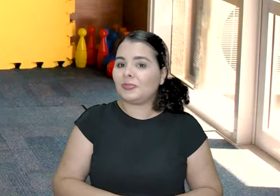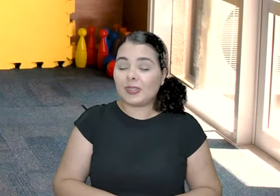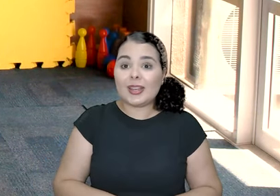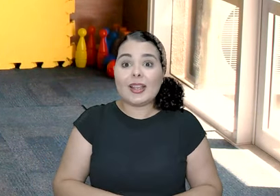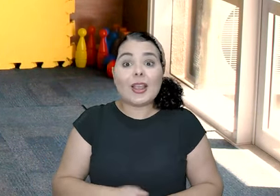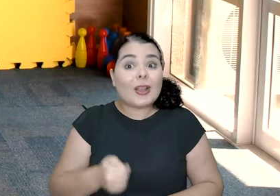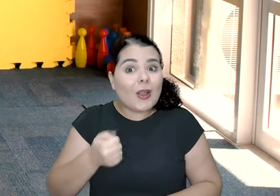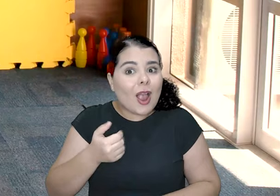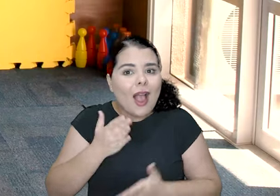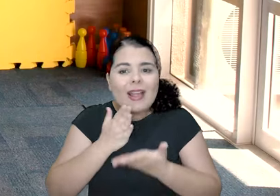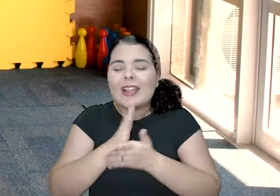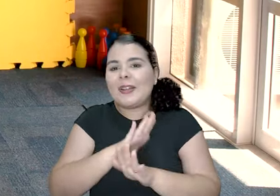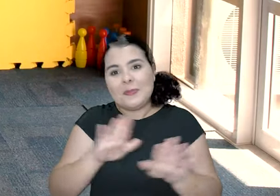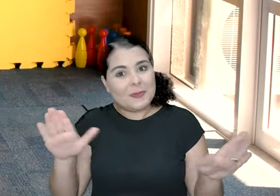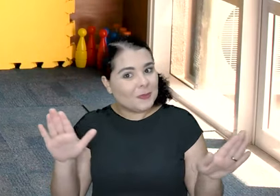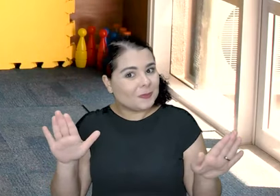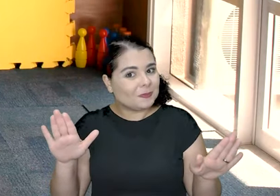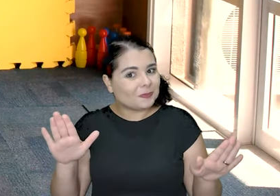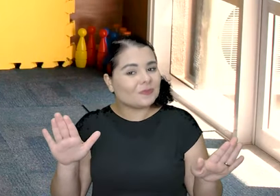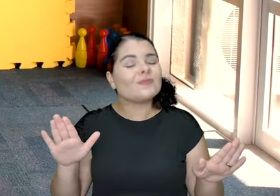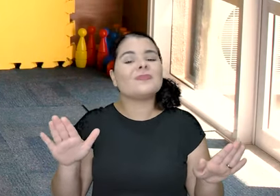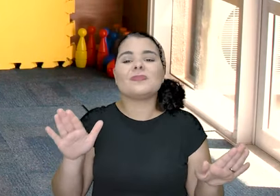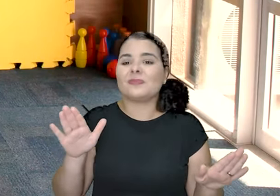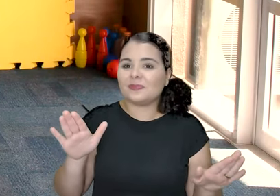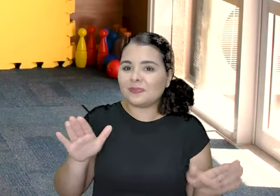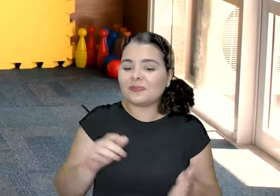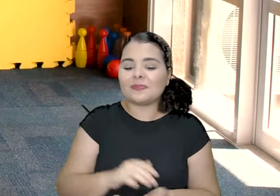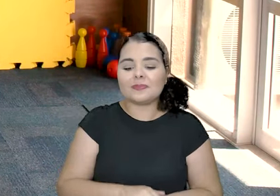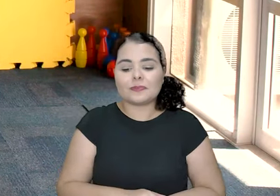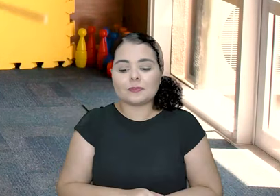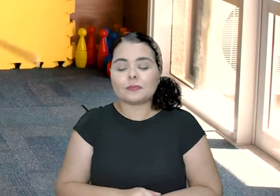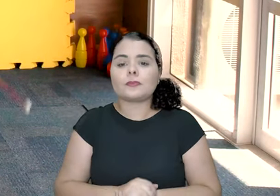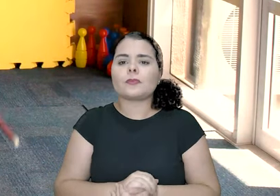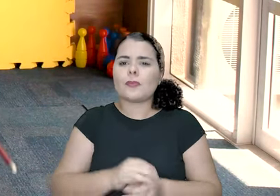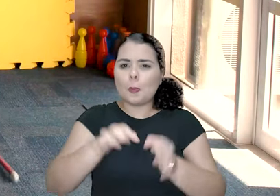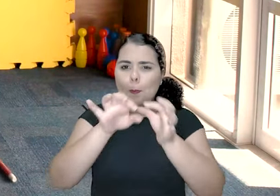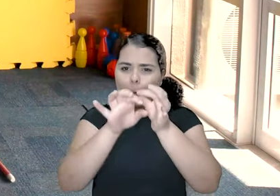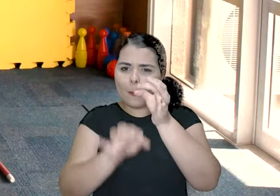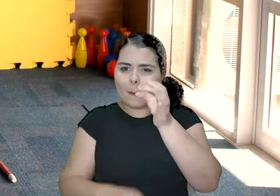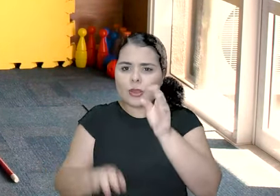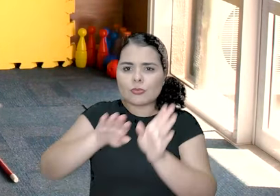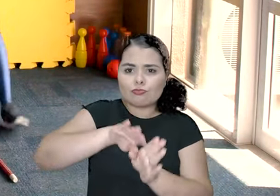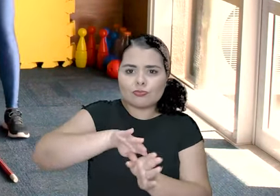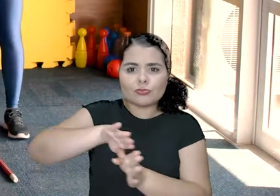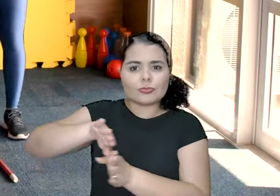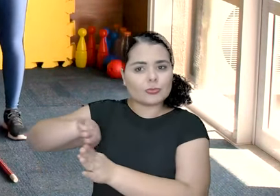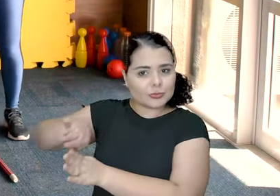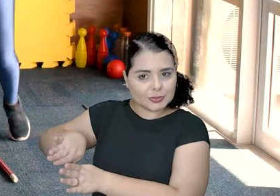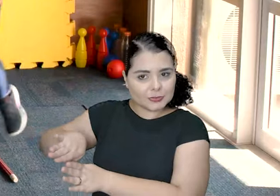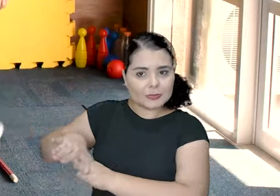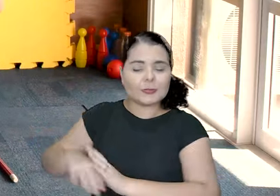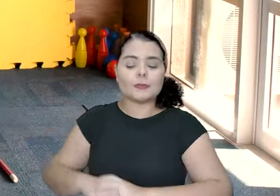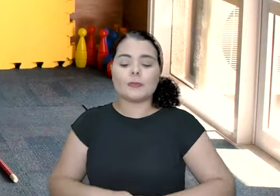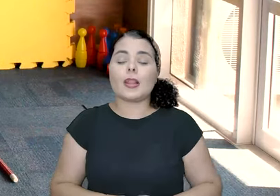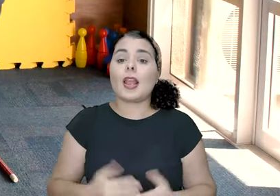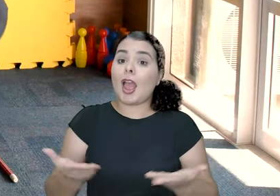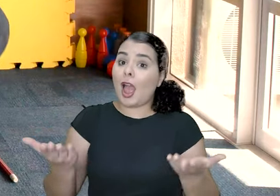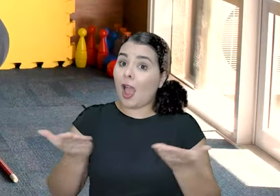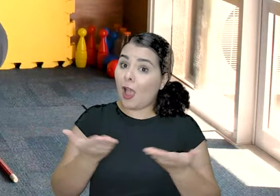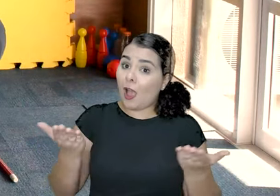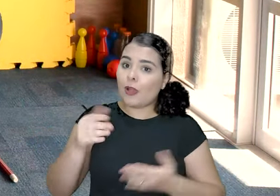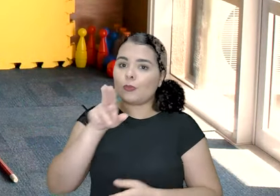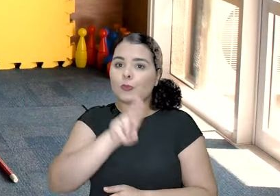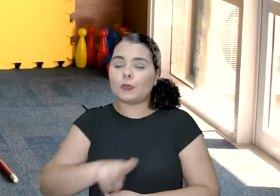continue, e acabou, coloque o seu bastão aqui do lado, venha pra